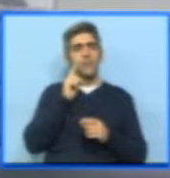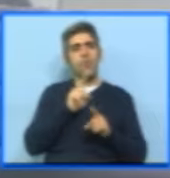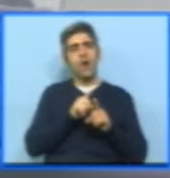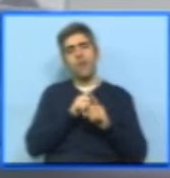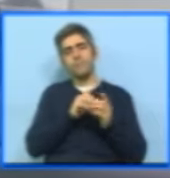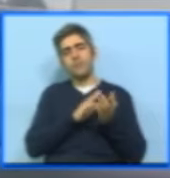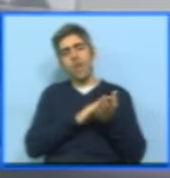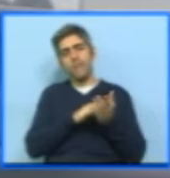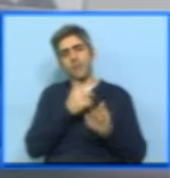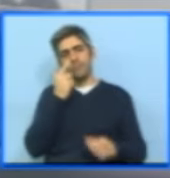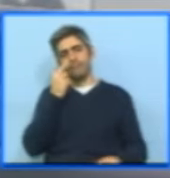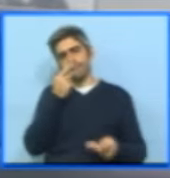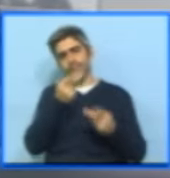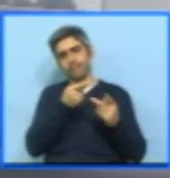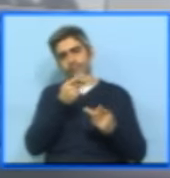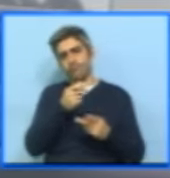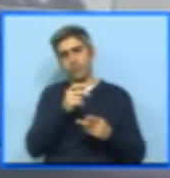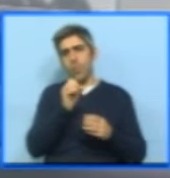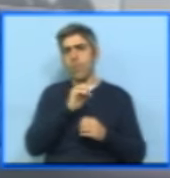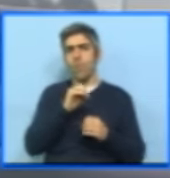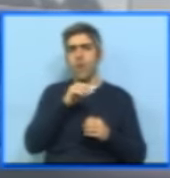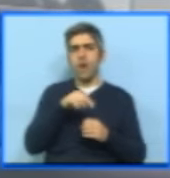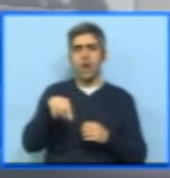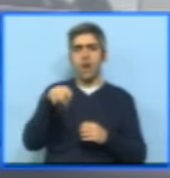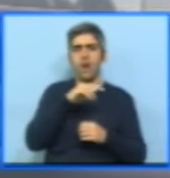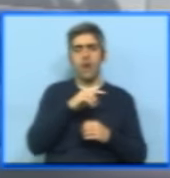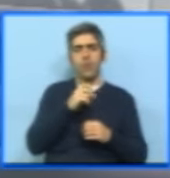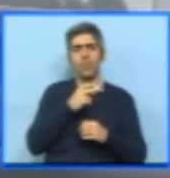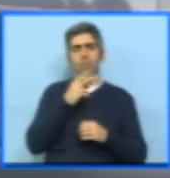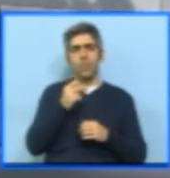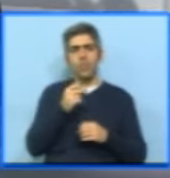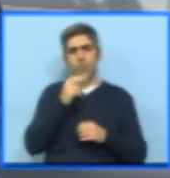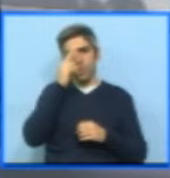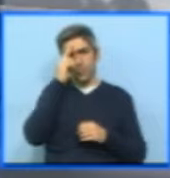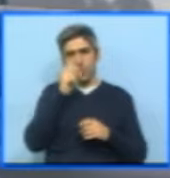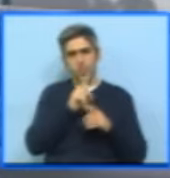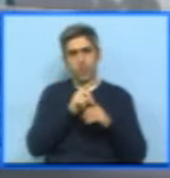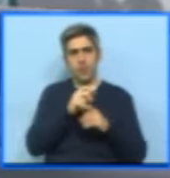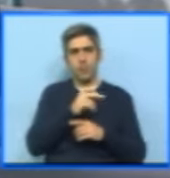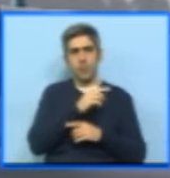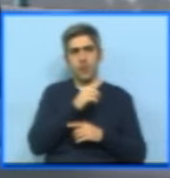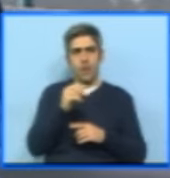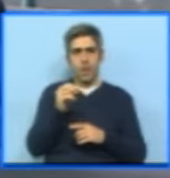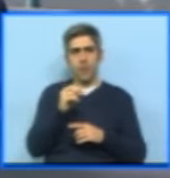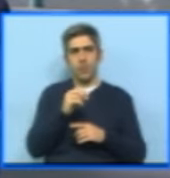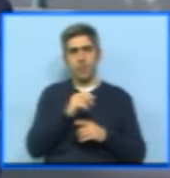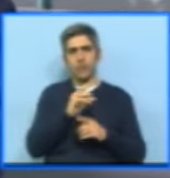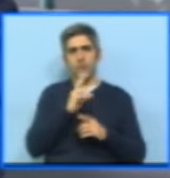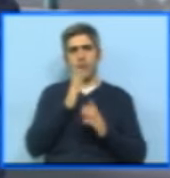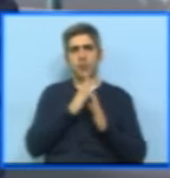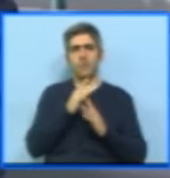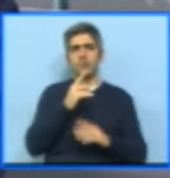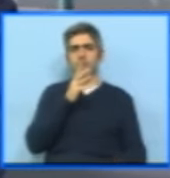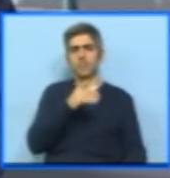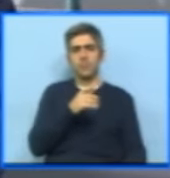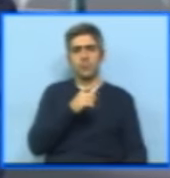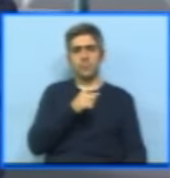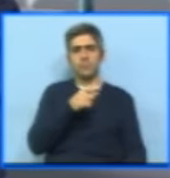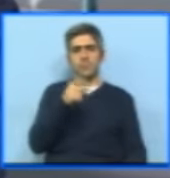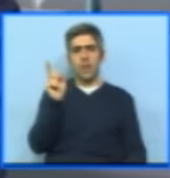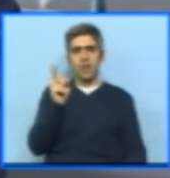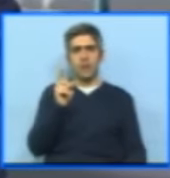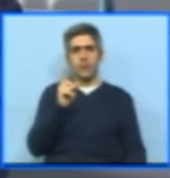não há nenhum ser humano que tenha sido posto à prova de uma maneira tão dura e cruel como o Abraão. Quando Deus